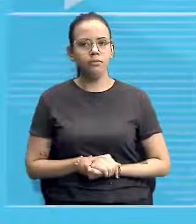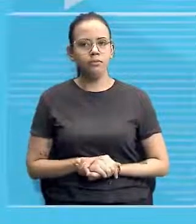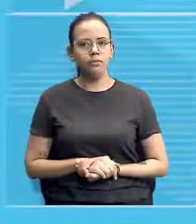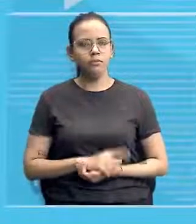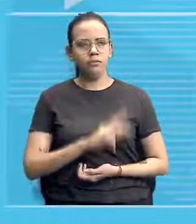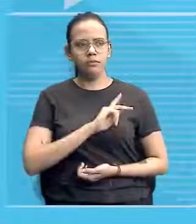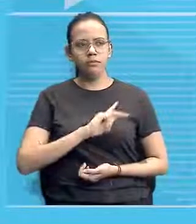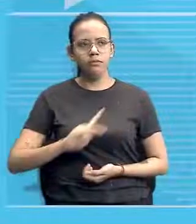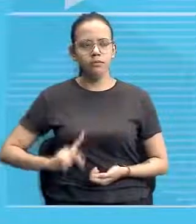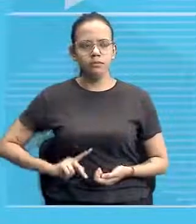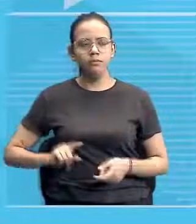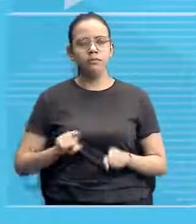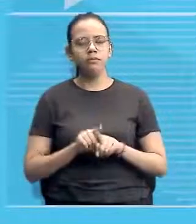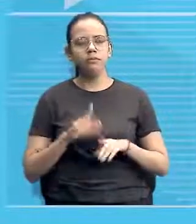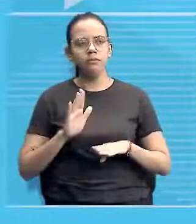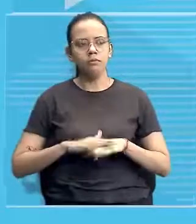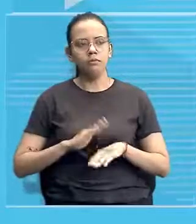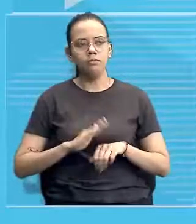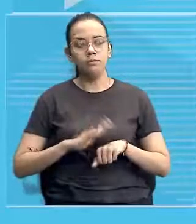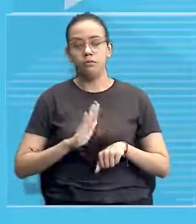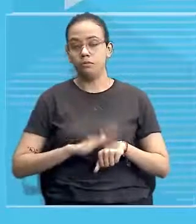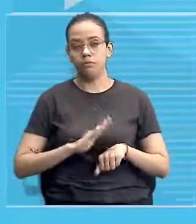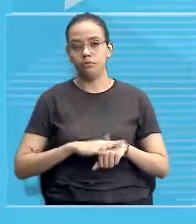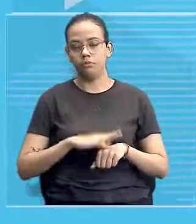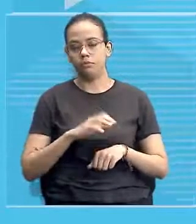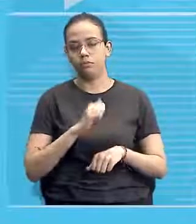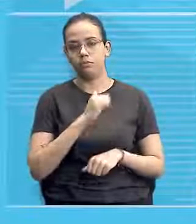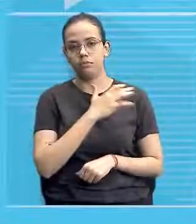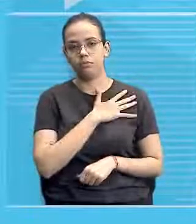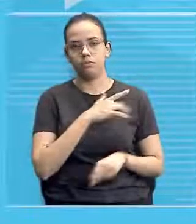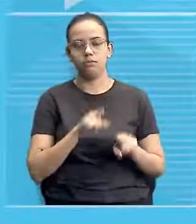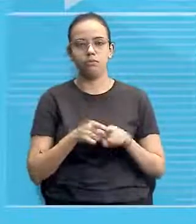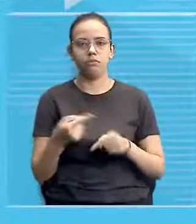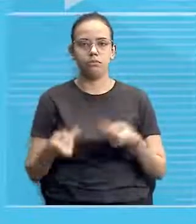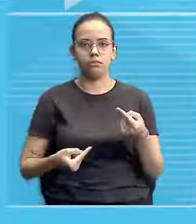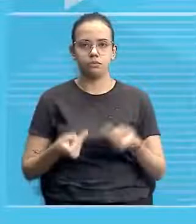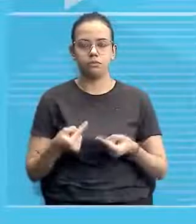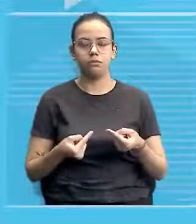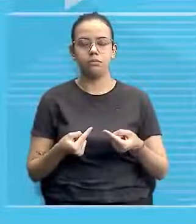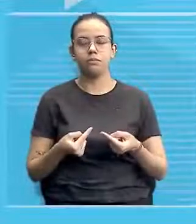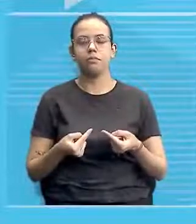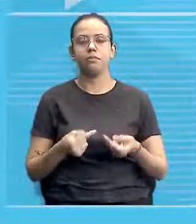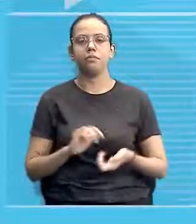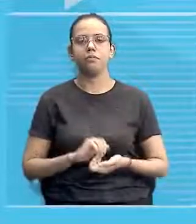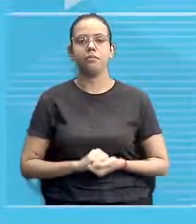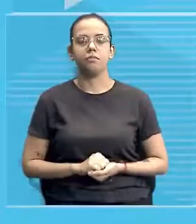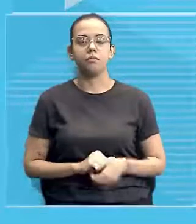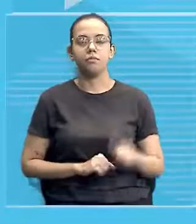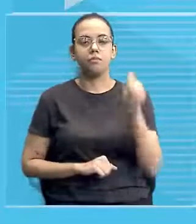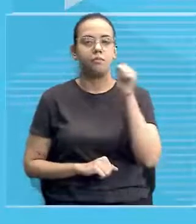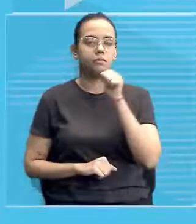as ações militares, a política, e as mulheres,